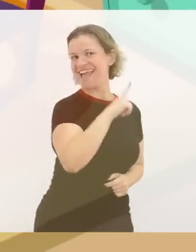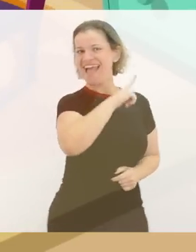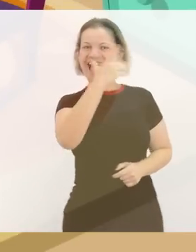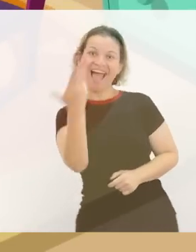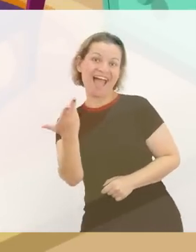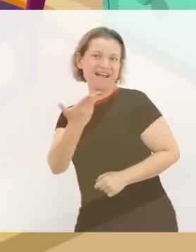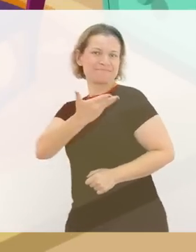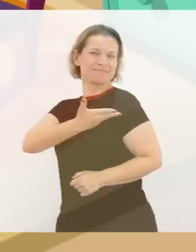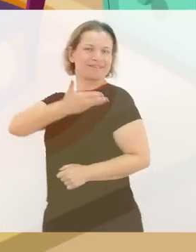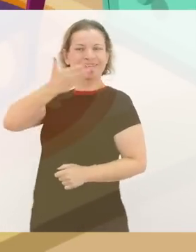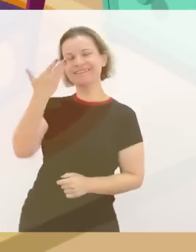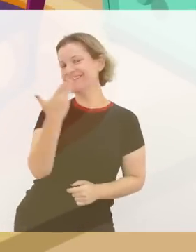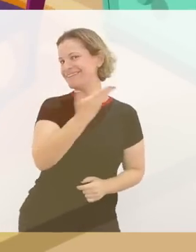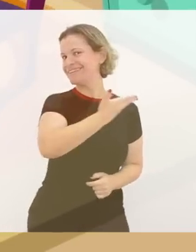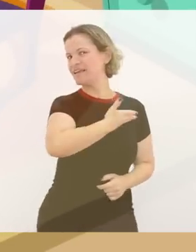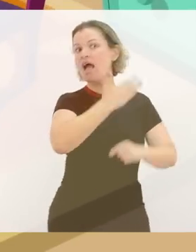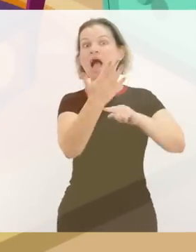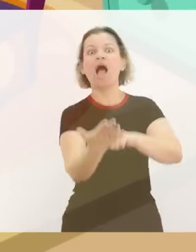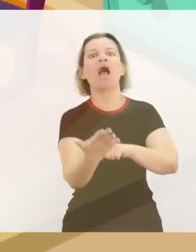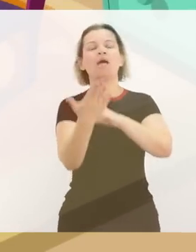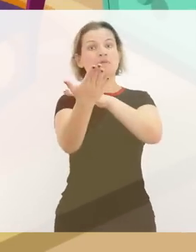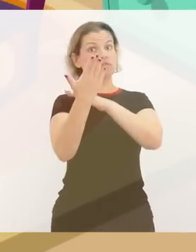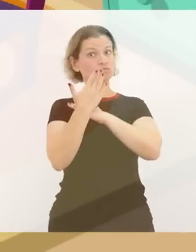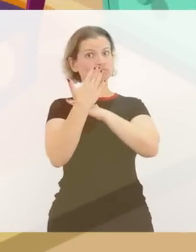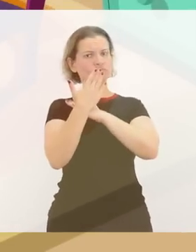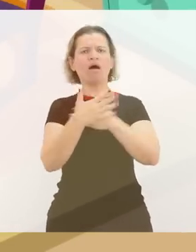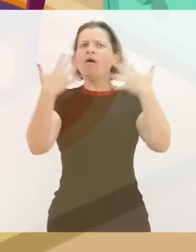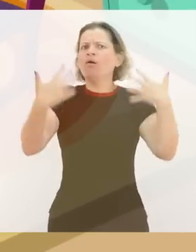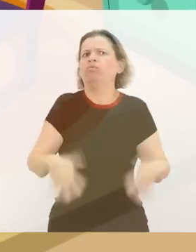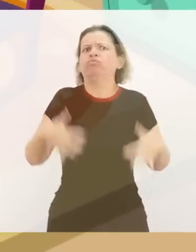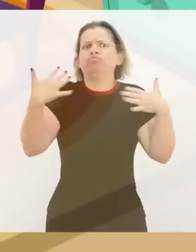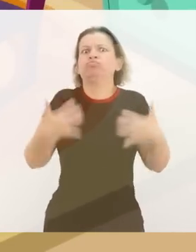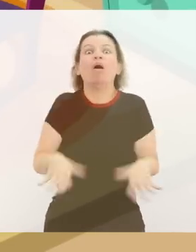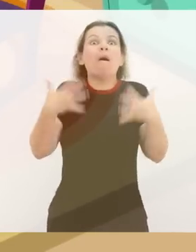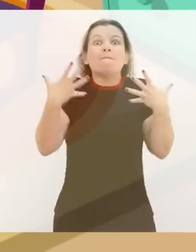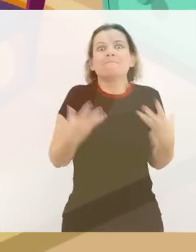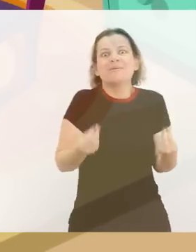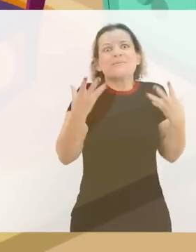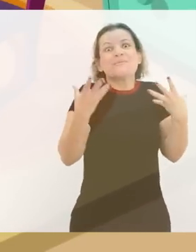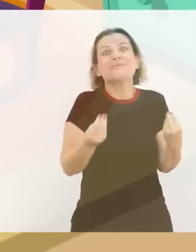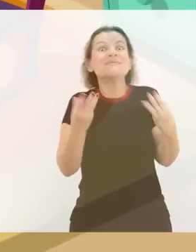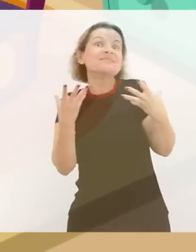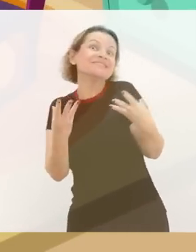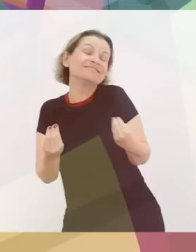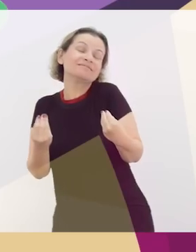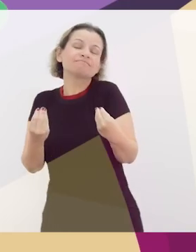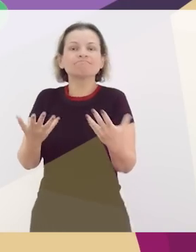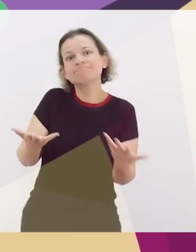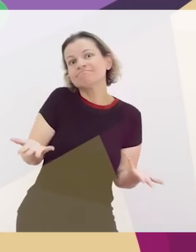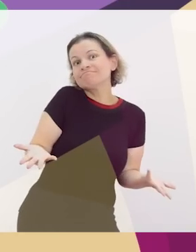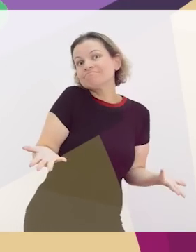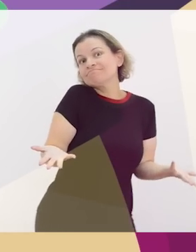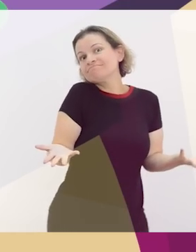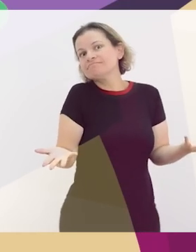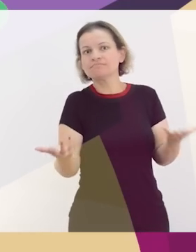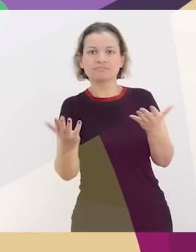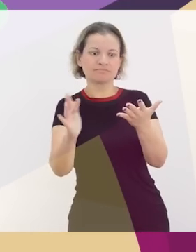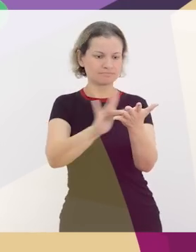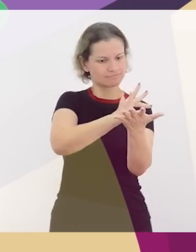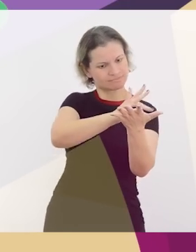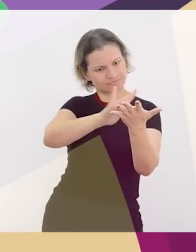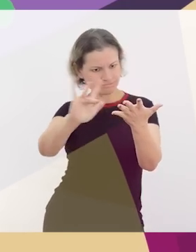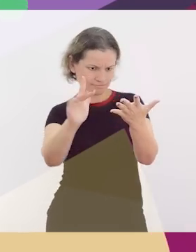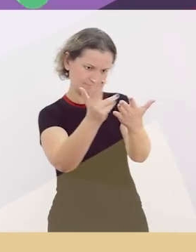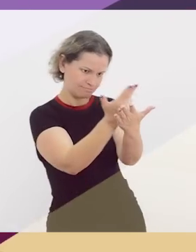tenho meus amigos que me ajudam de montão. Eu